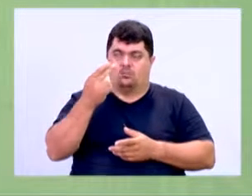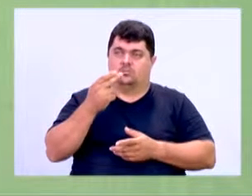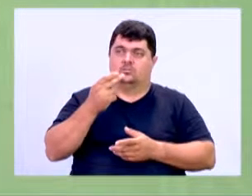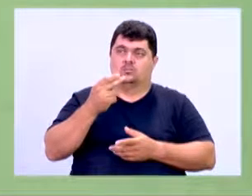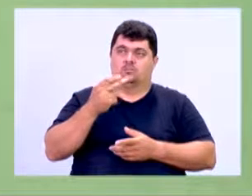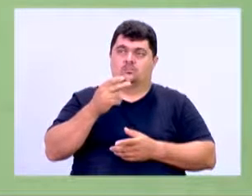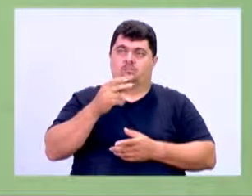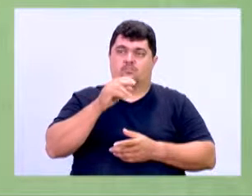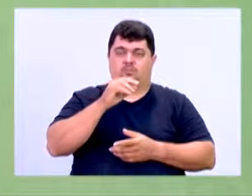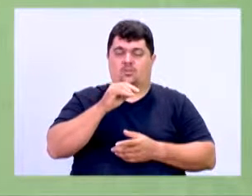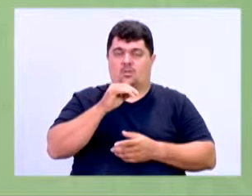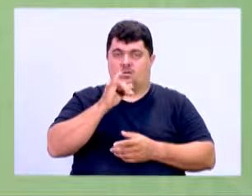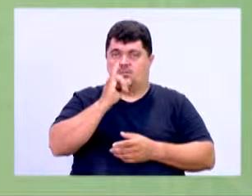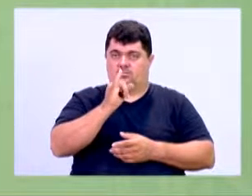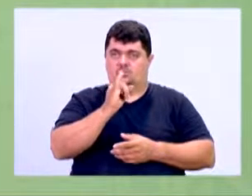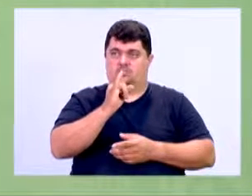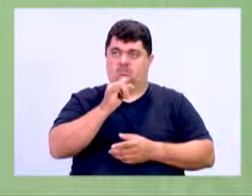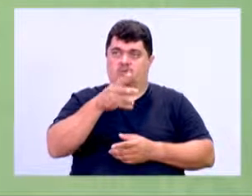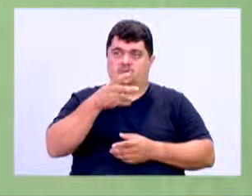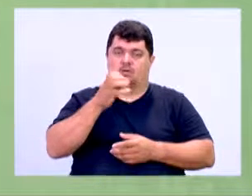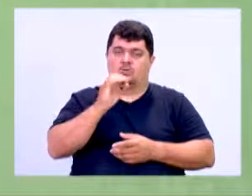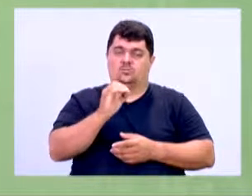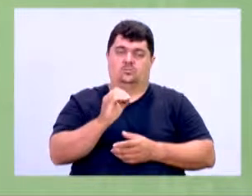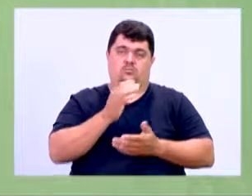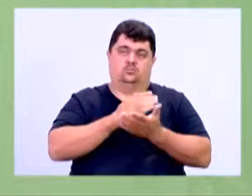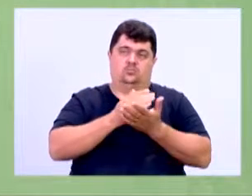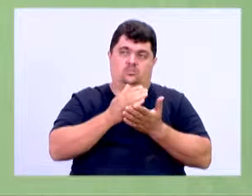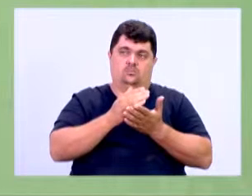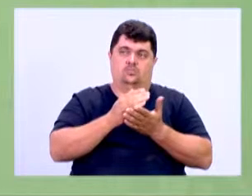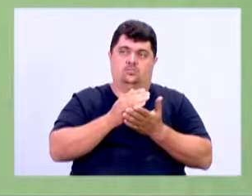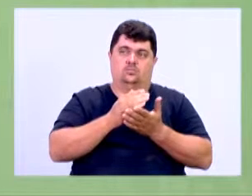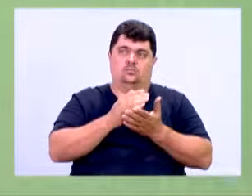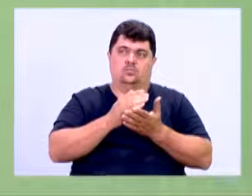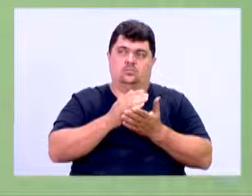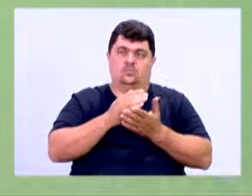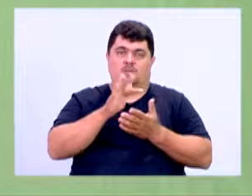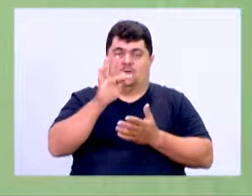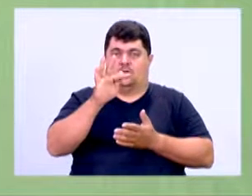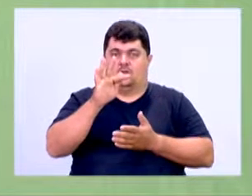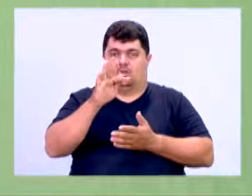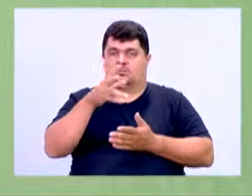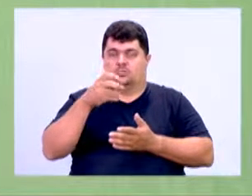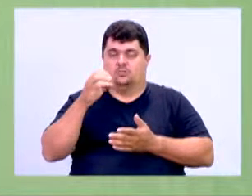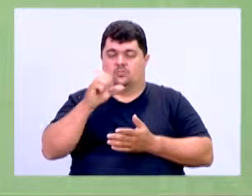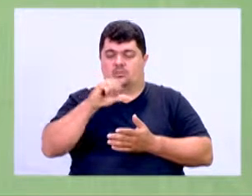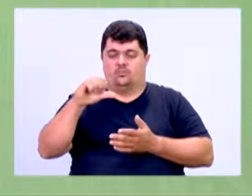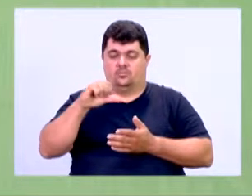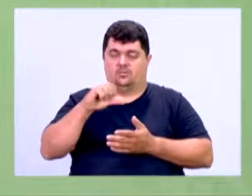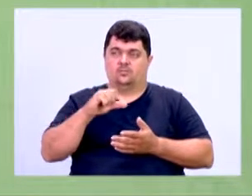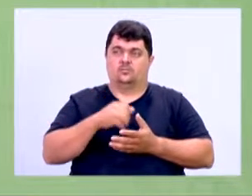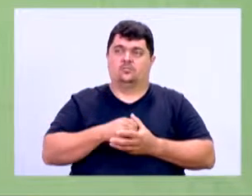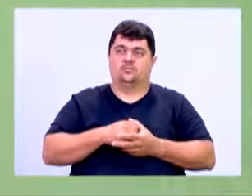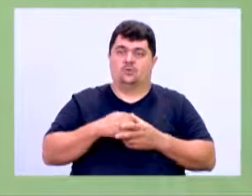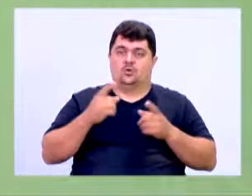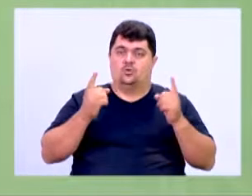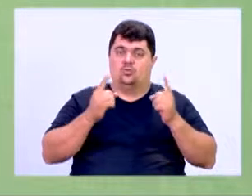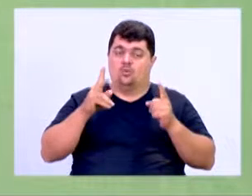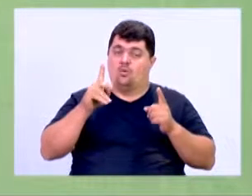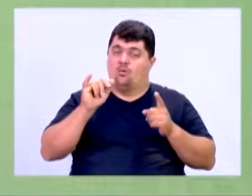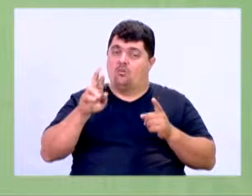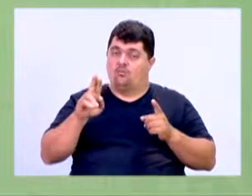tenho a variável i, atribuo o valor 0 a ela. E a variável f atribuo o valor 99. Eu tenho duas variáveis,